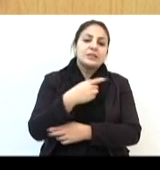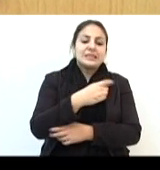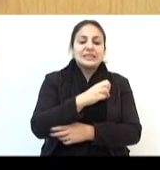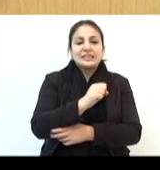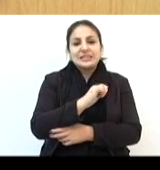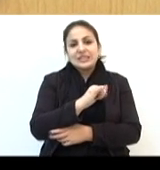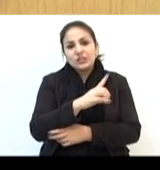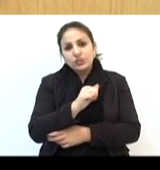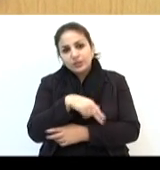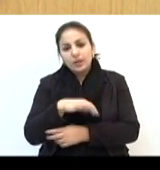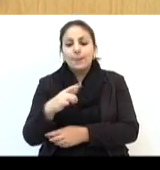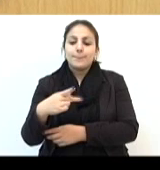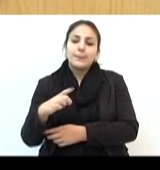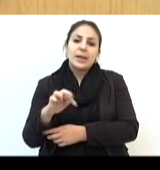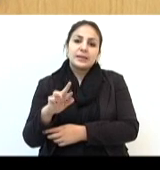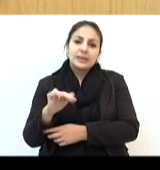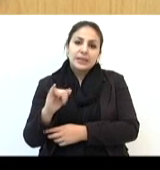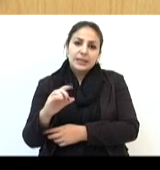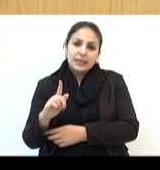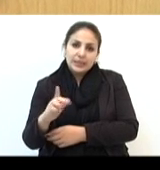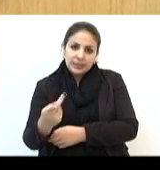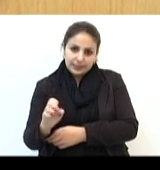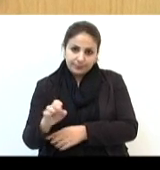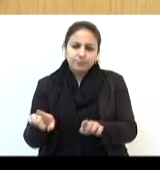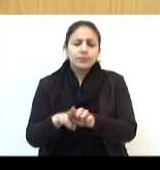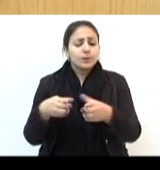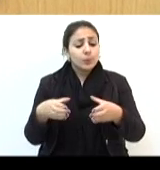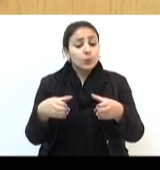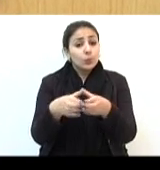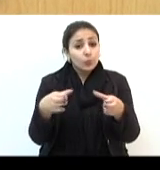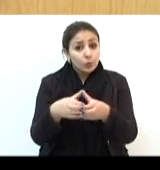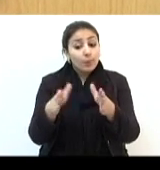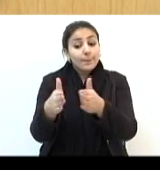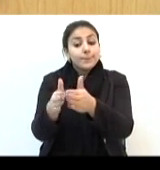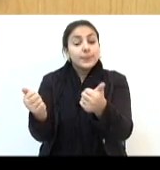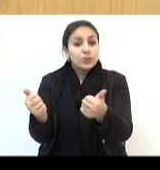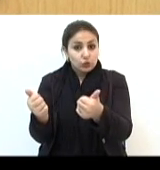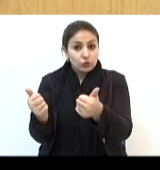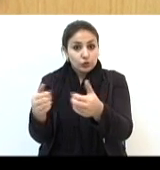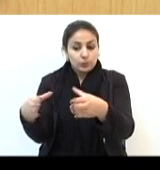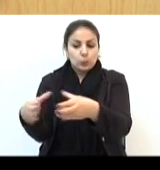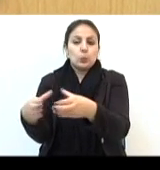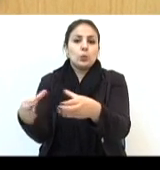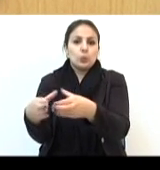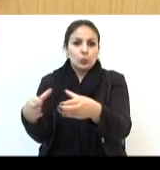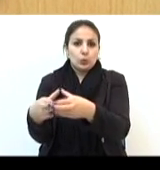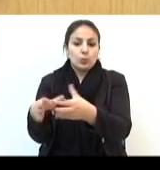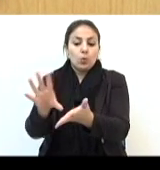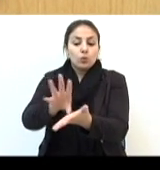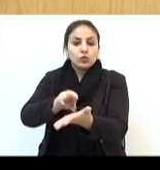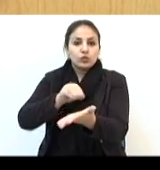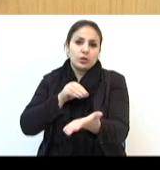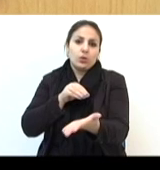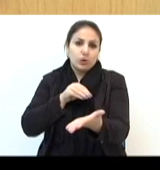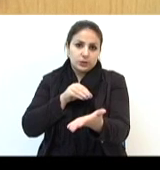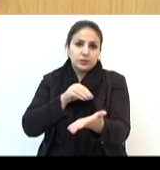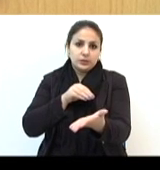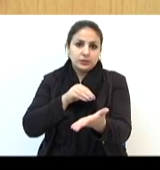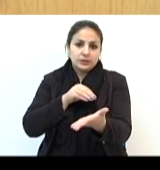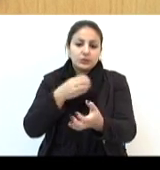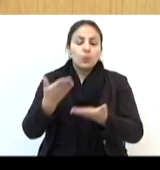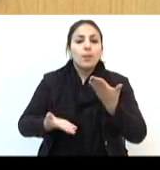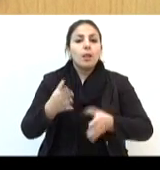Cavalcante. Ficou definido que o grupo vai solicitar à companhia uma cópia do balanço contábil dos últimos 5